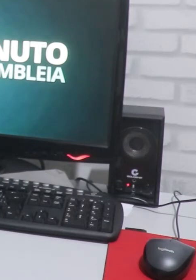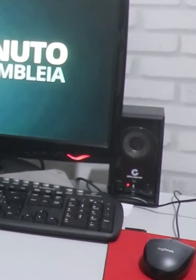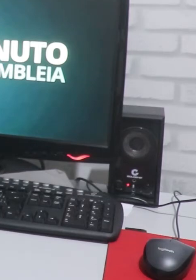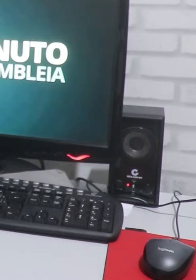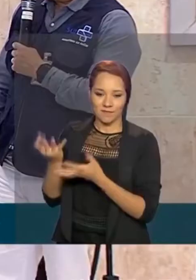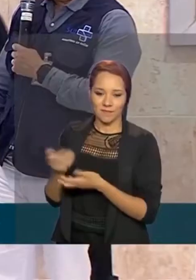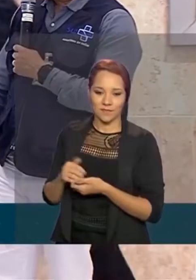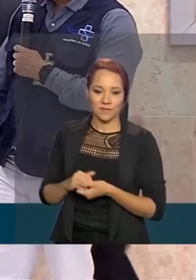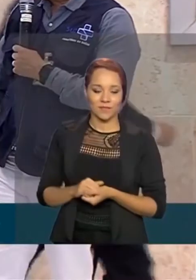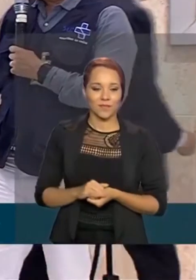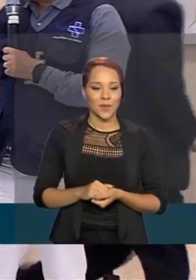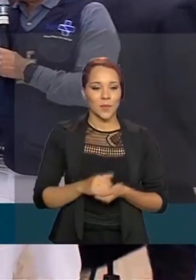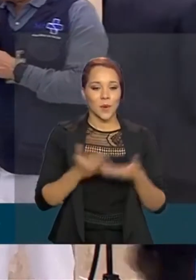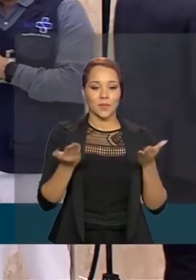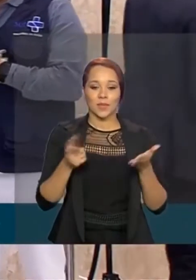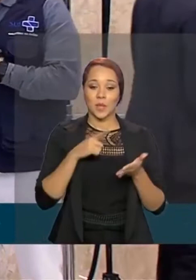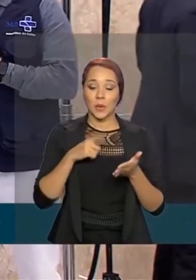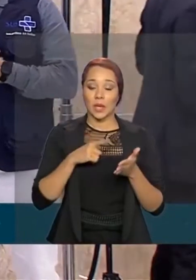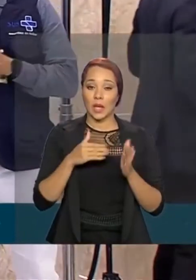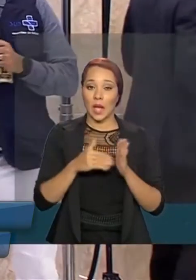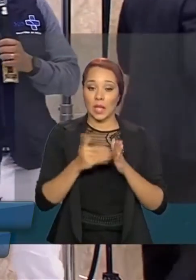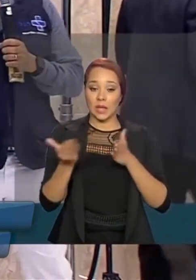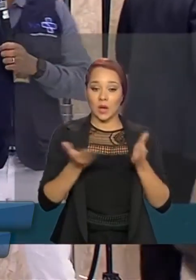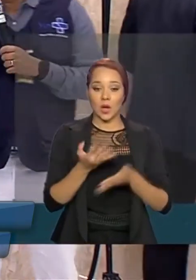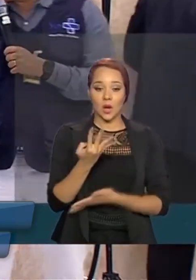todo o país. Nós temos até o momento